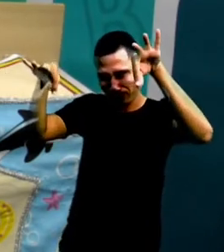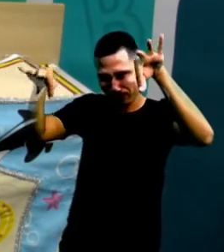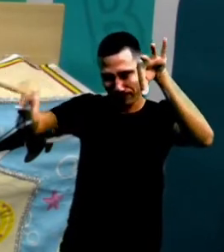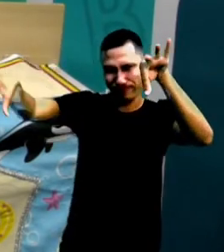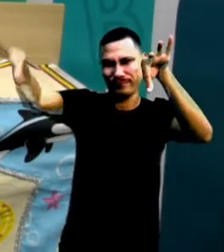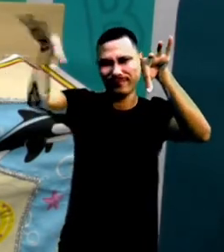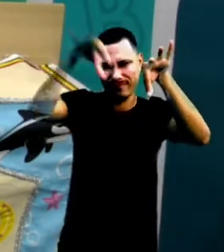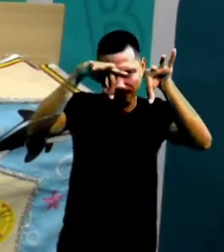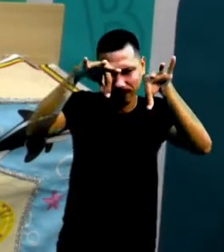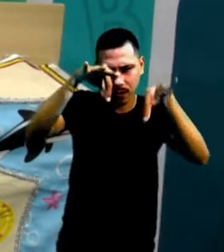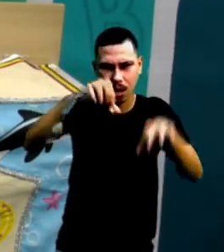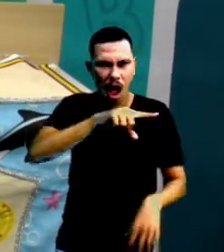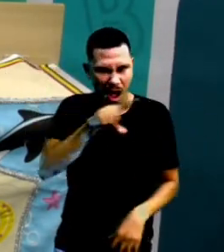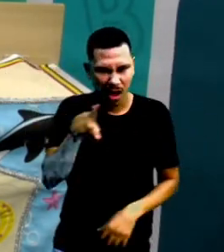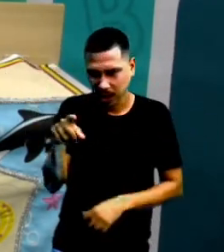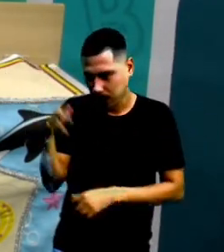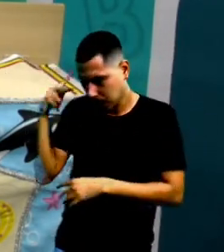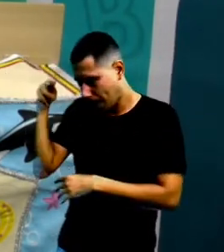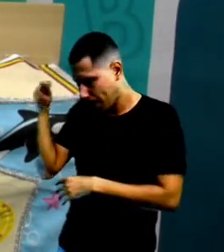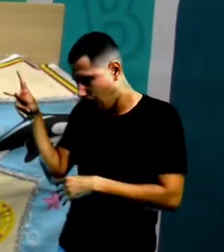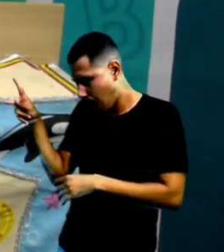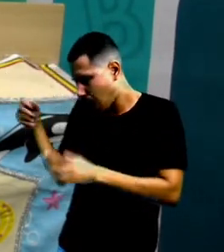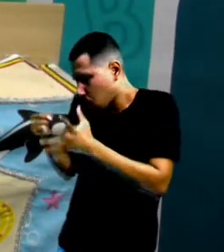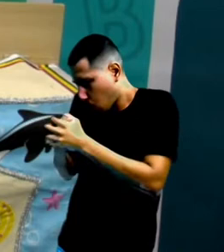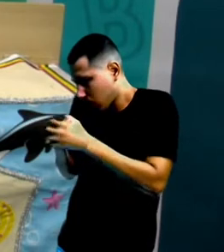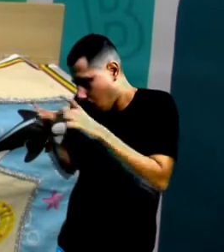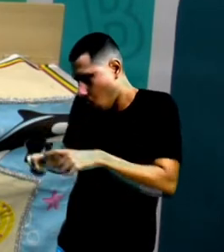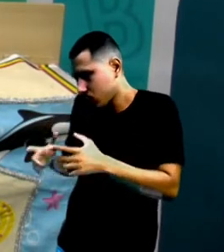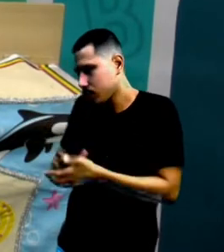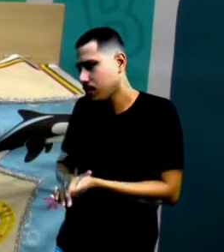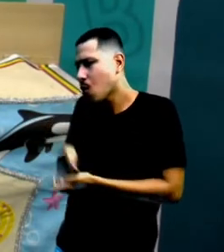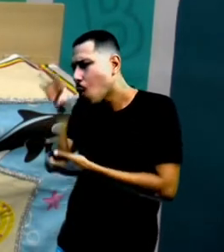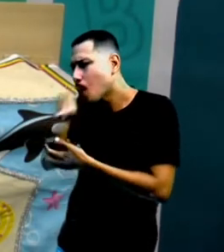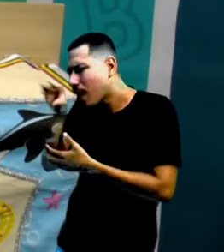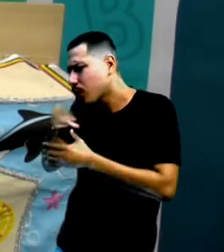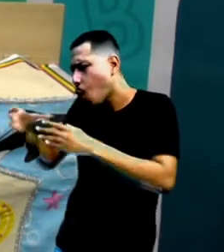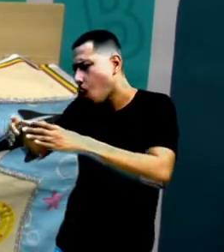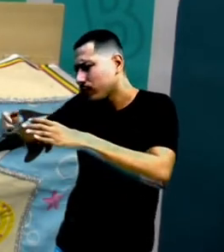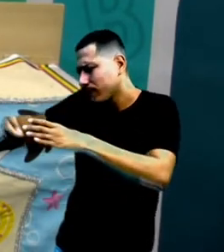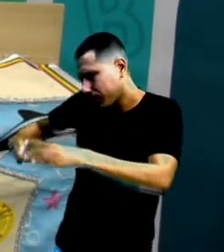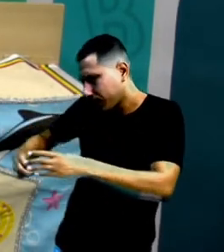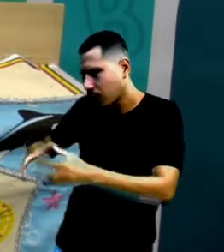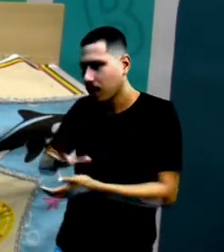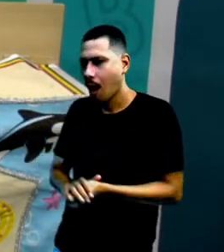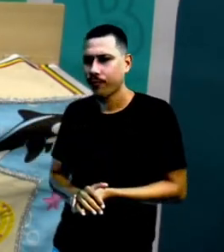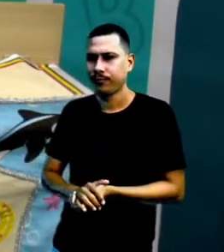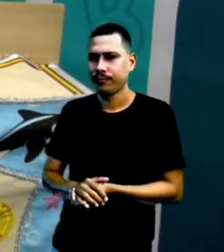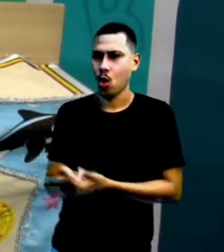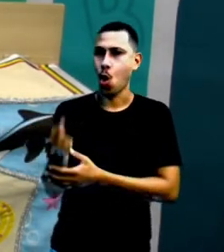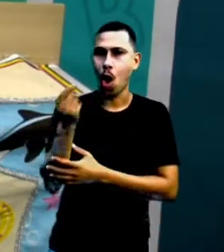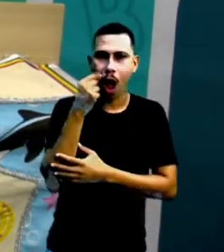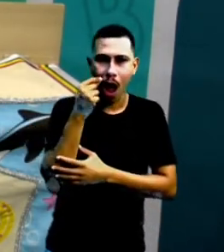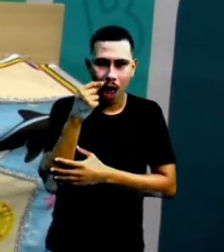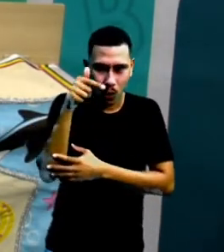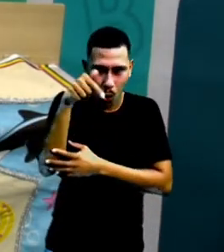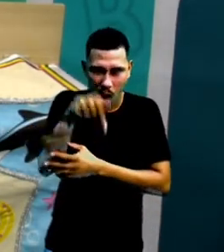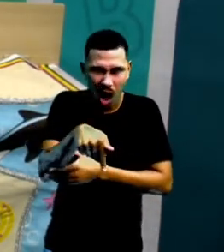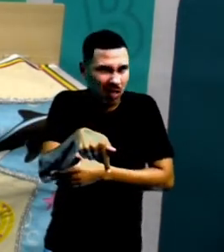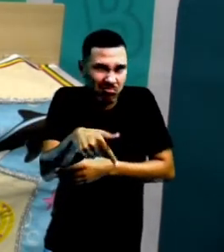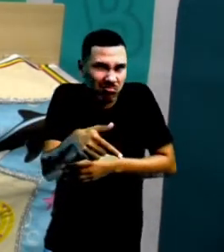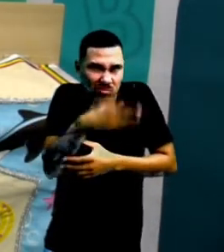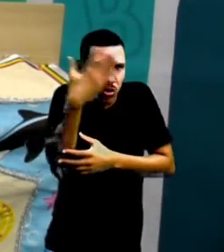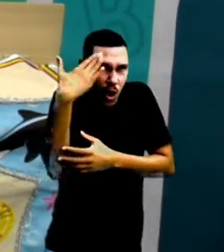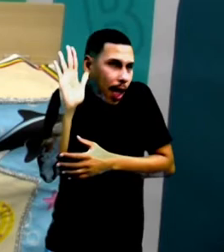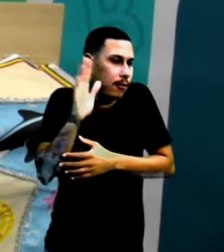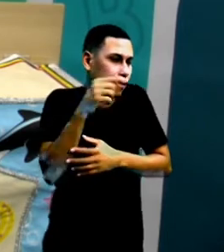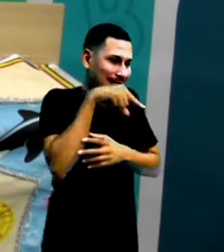eles estavam escondidos? O pato na panela. Sim. O rato estava no lugar lá. Sim.